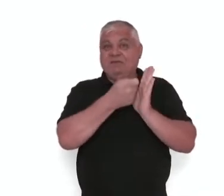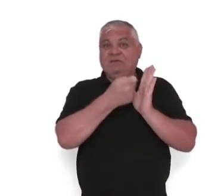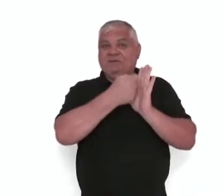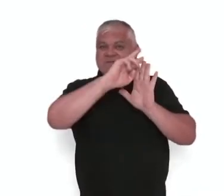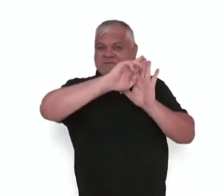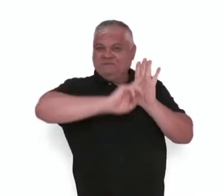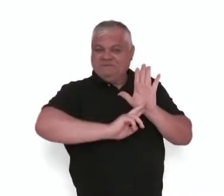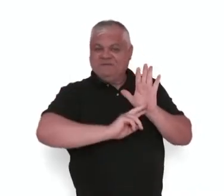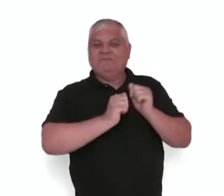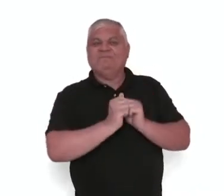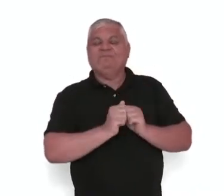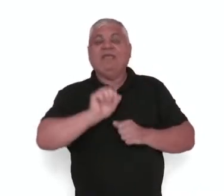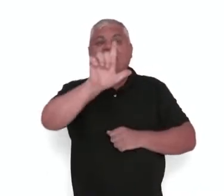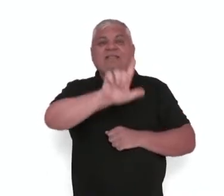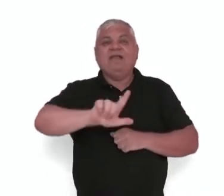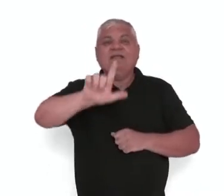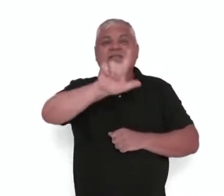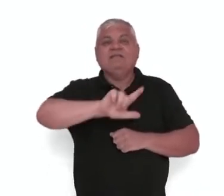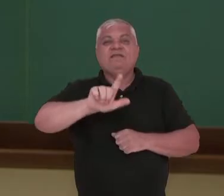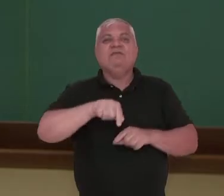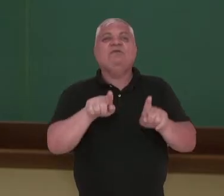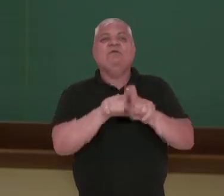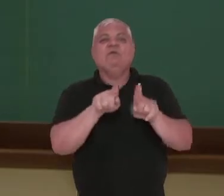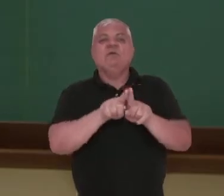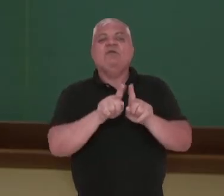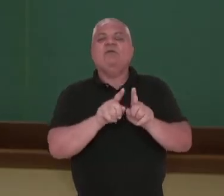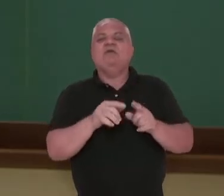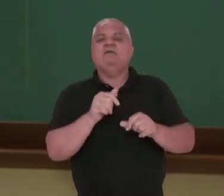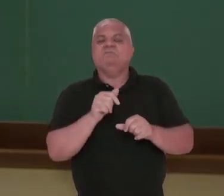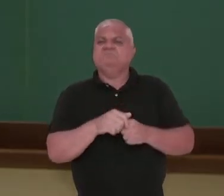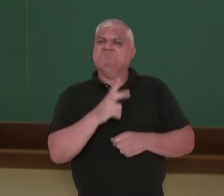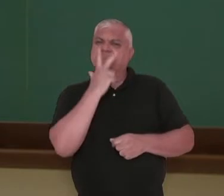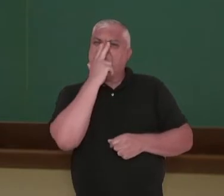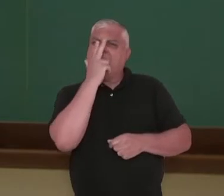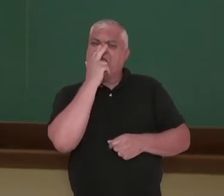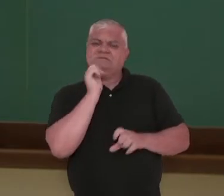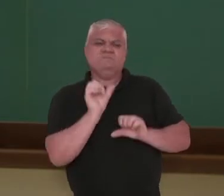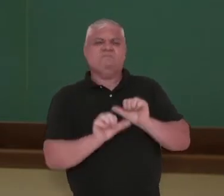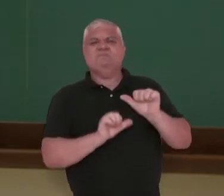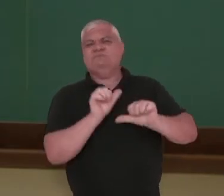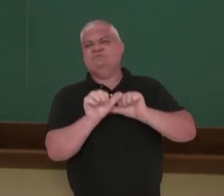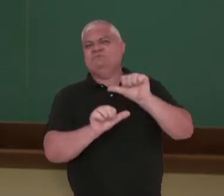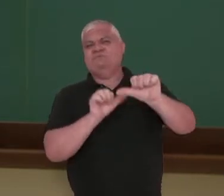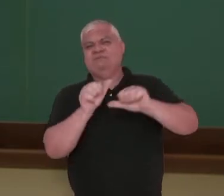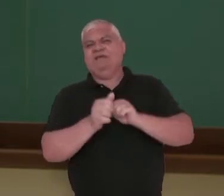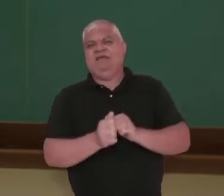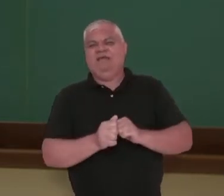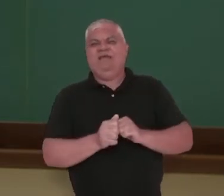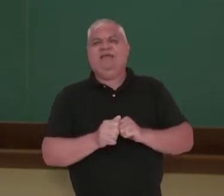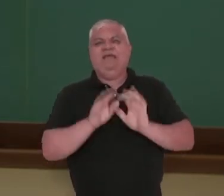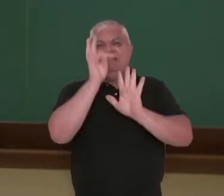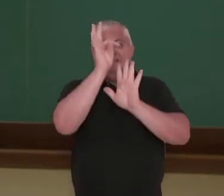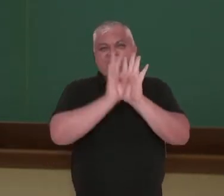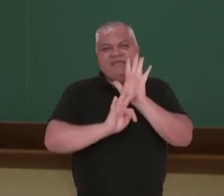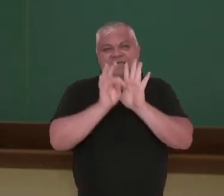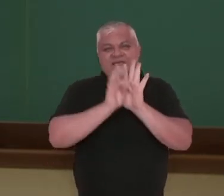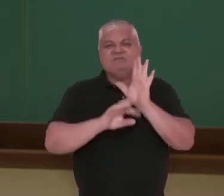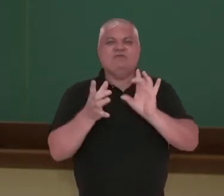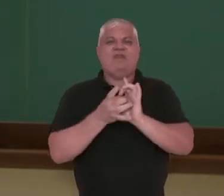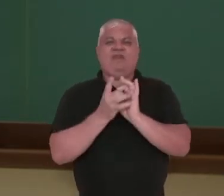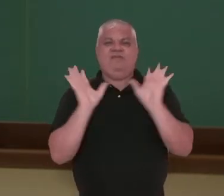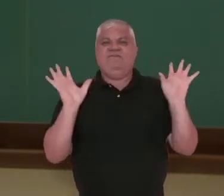Na literatura, o rigor formal foi questionado e passaram, então, a existir textos com